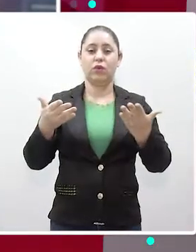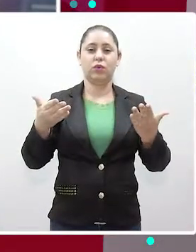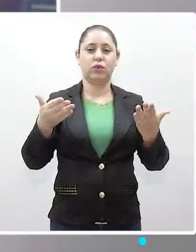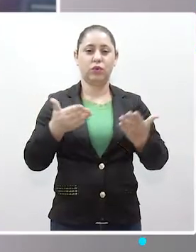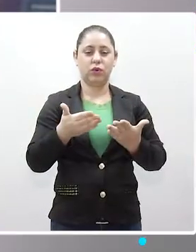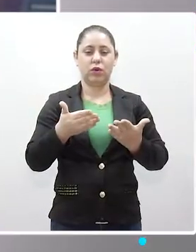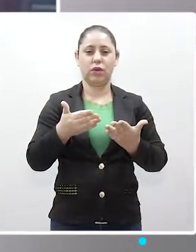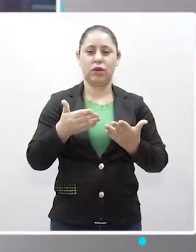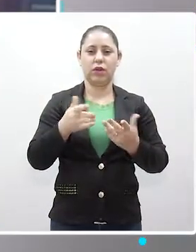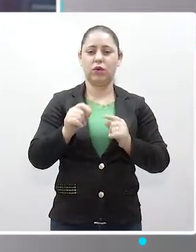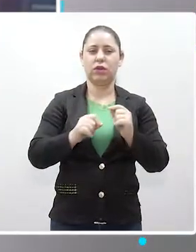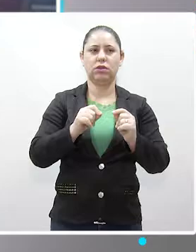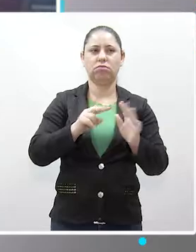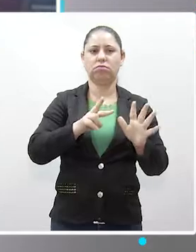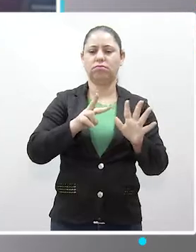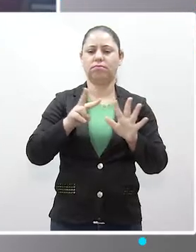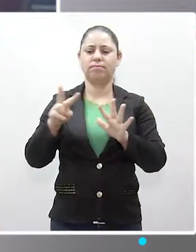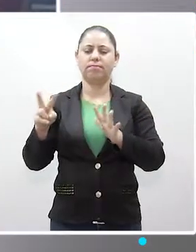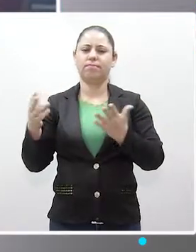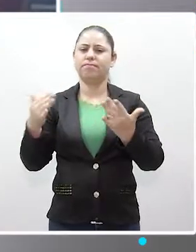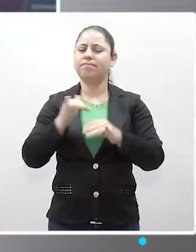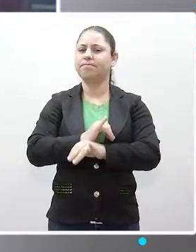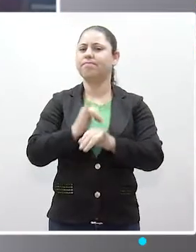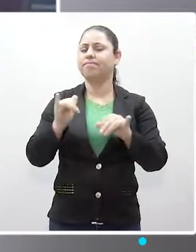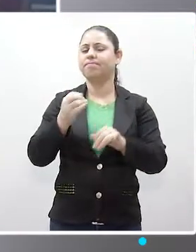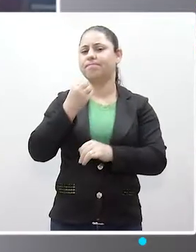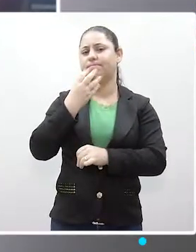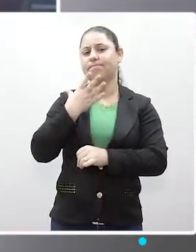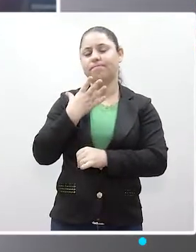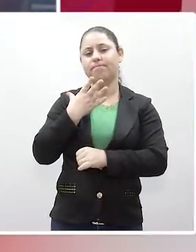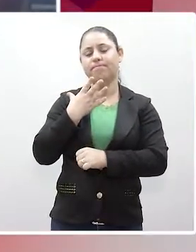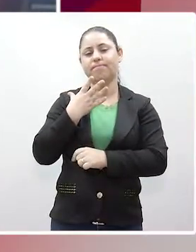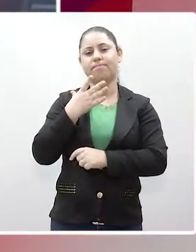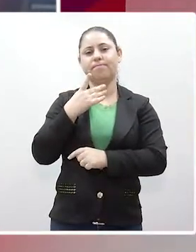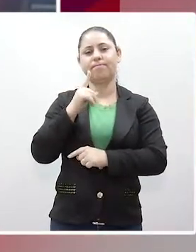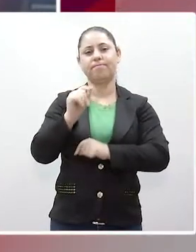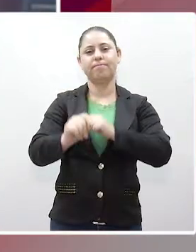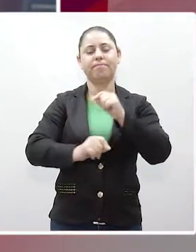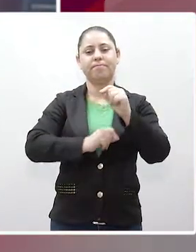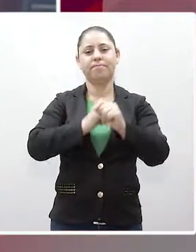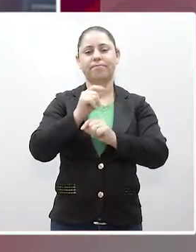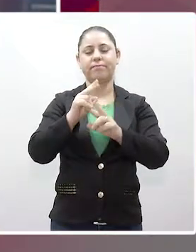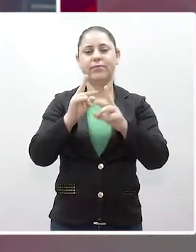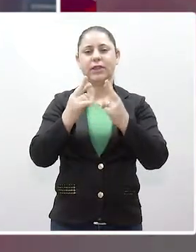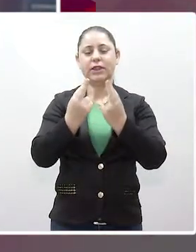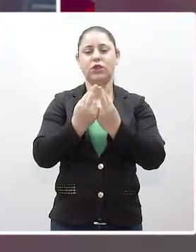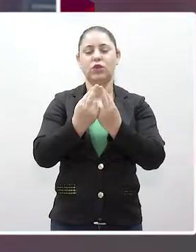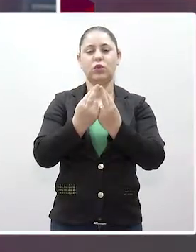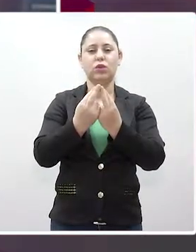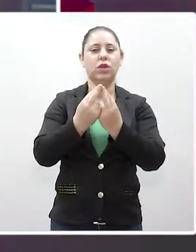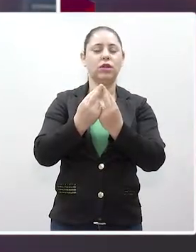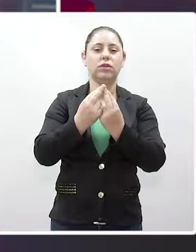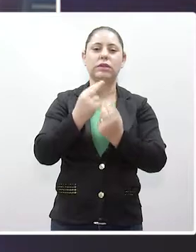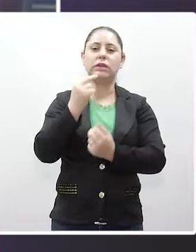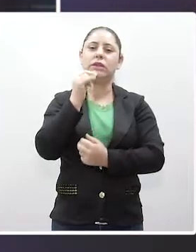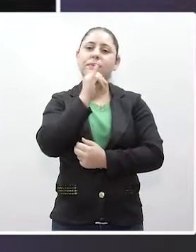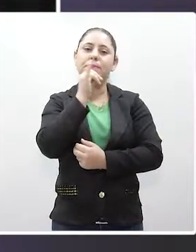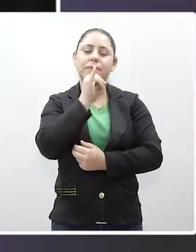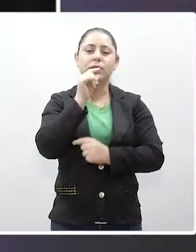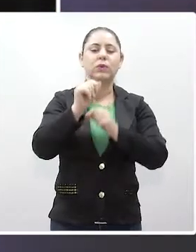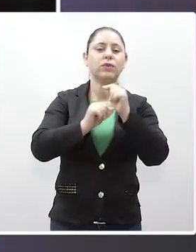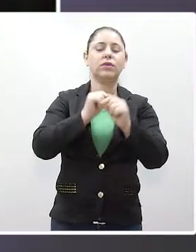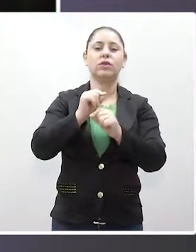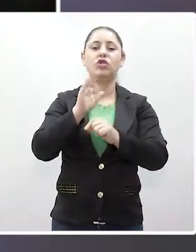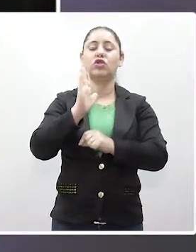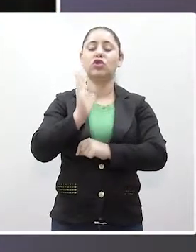agora, saiu essa semana uma informação muito boa lá do Reino Unido e da Inglaterra. Por lá, eles